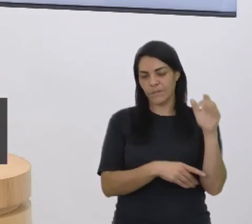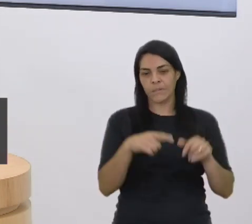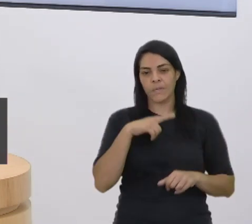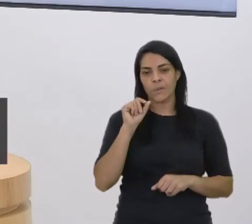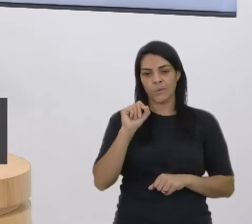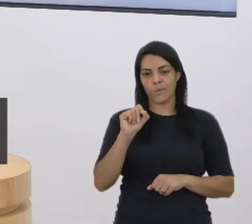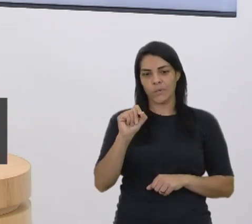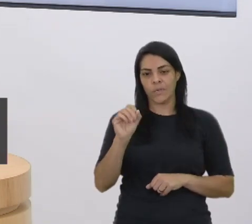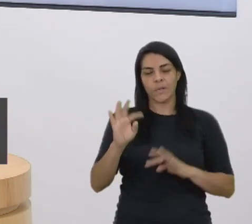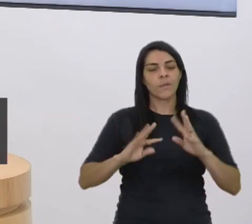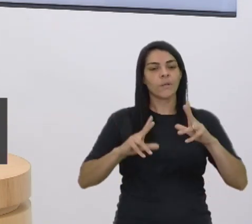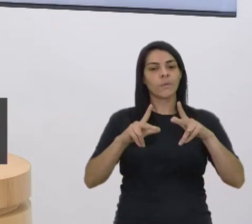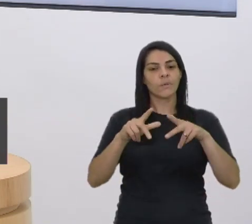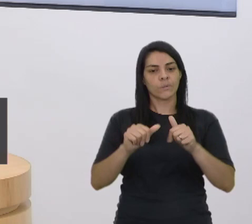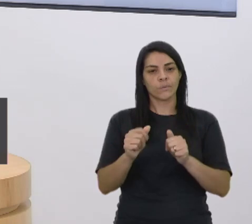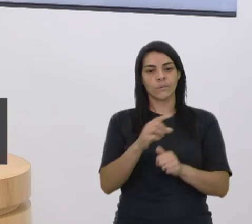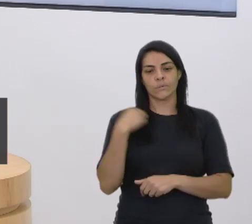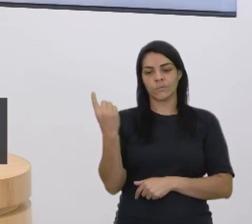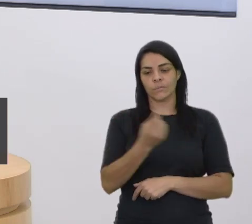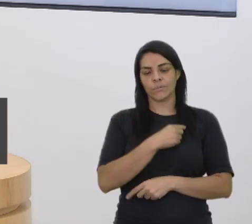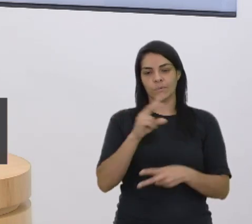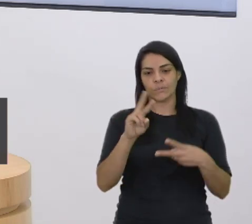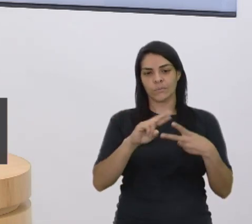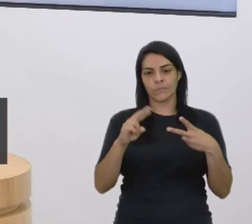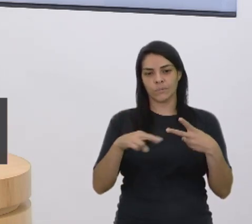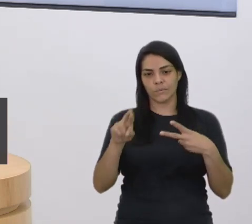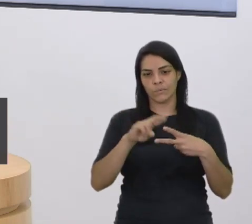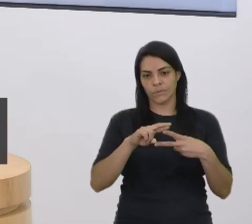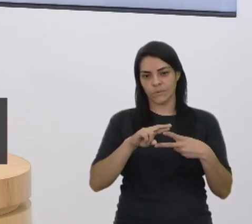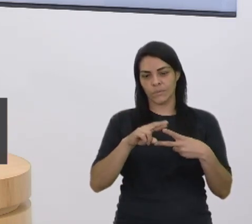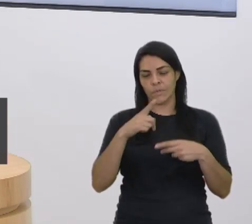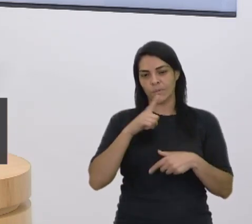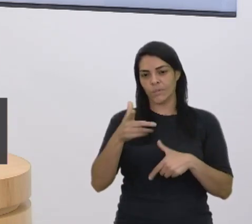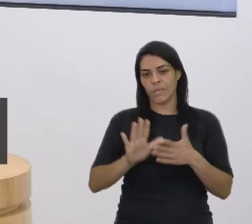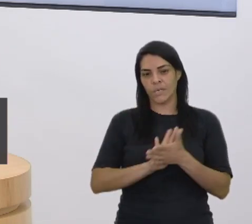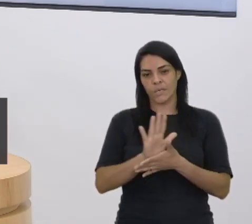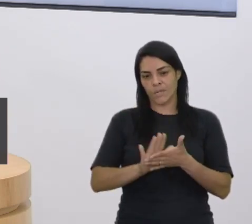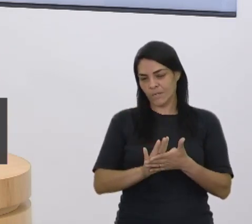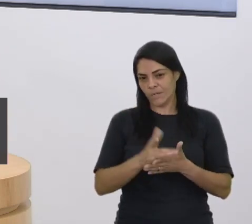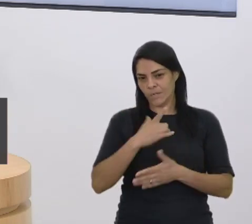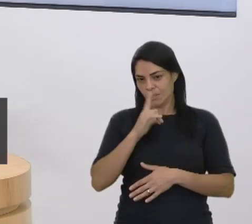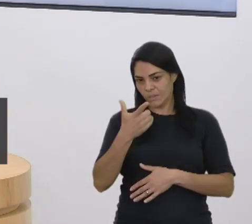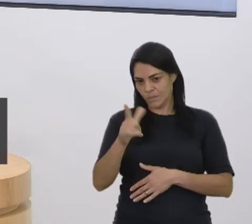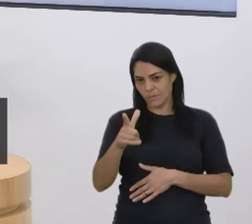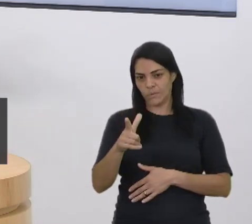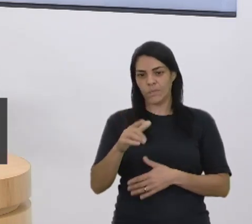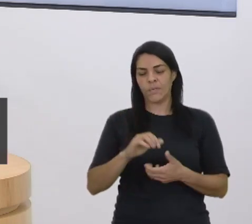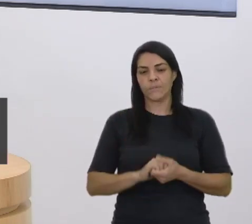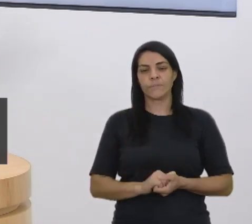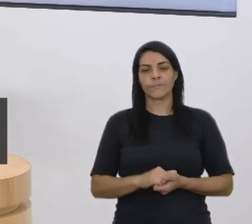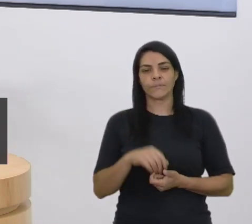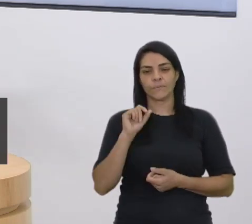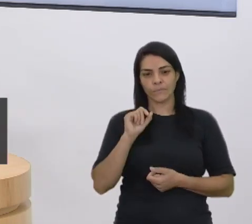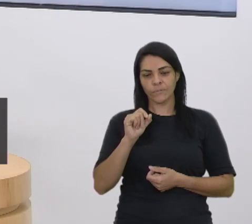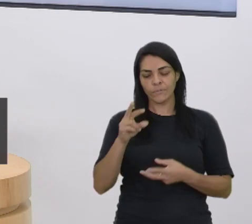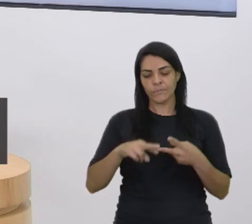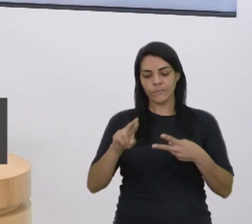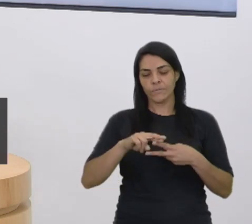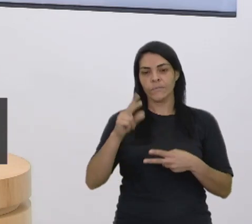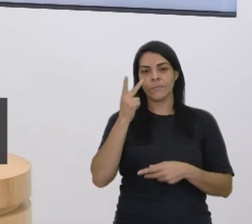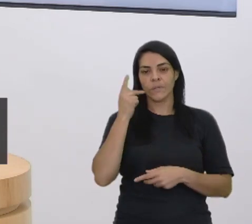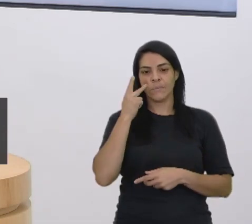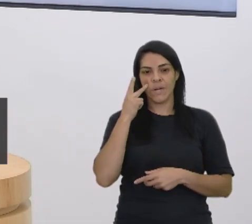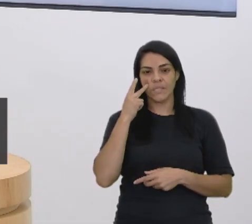praticamente todos os nossos recursos. Não existe nada que não tenha, obviamente, saído de recursos